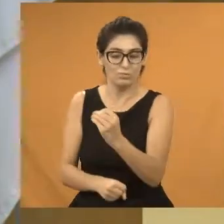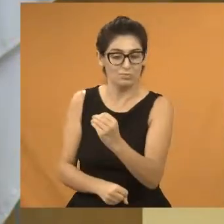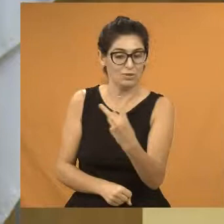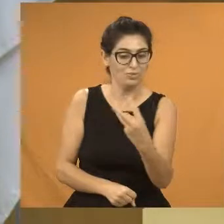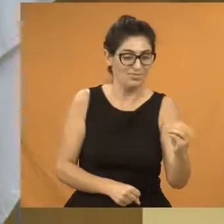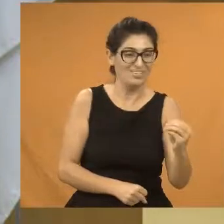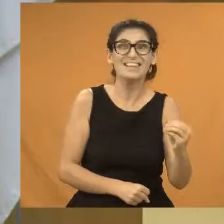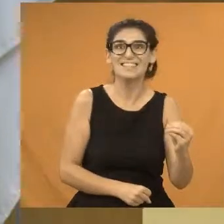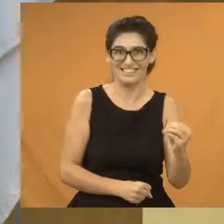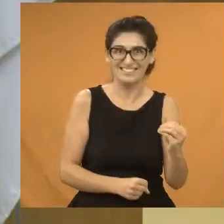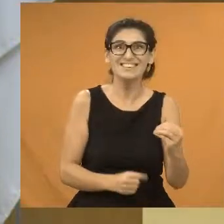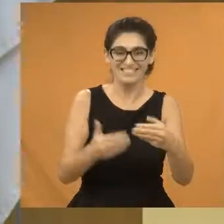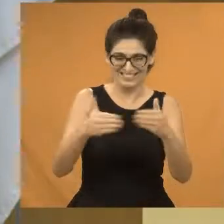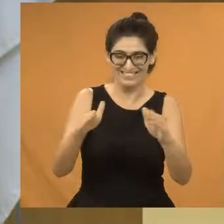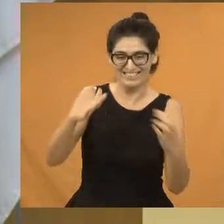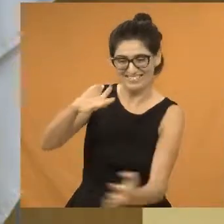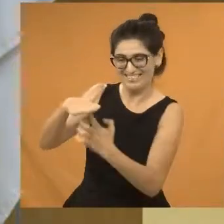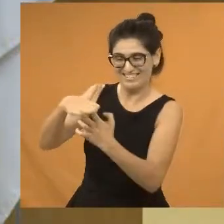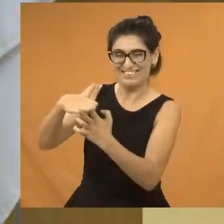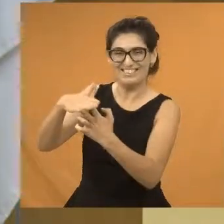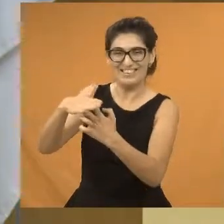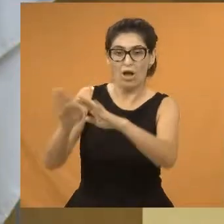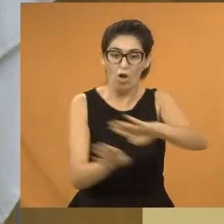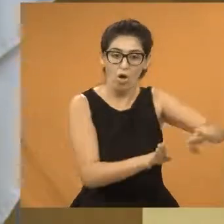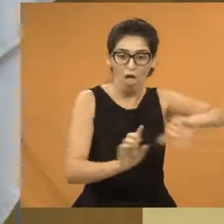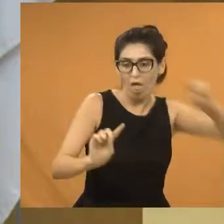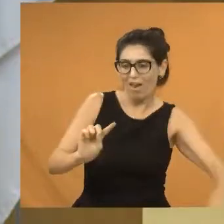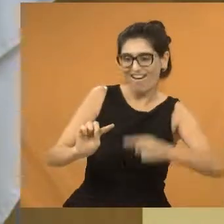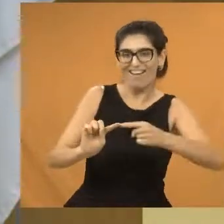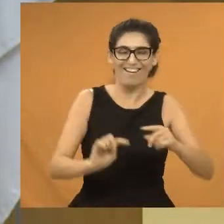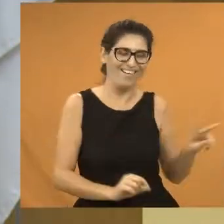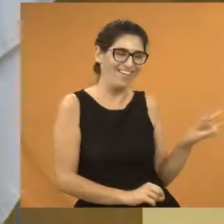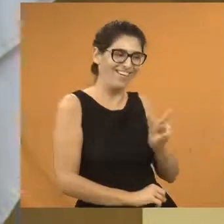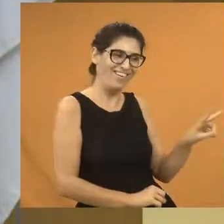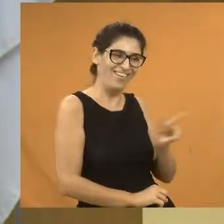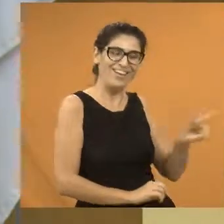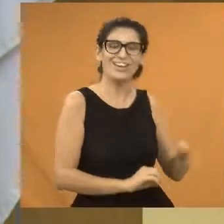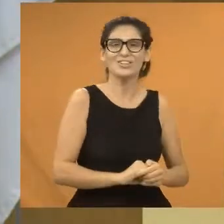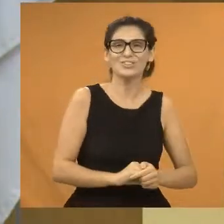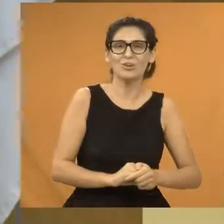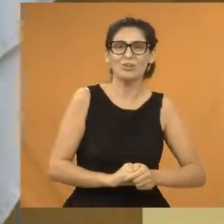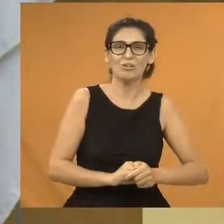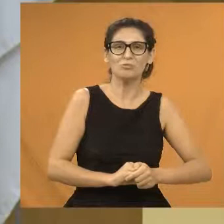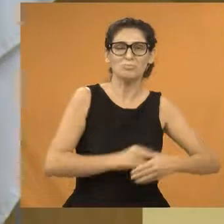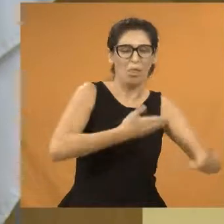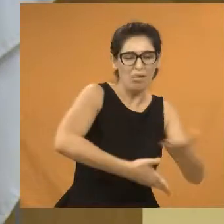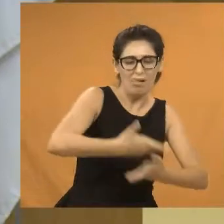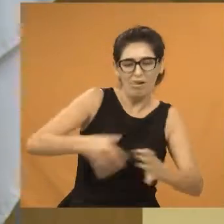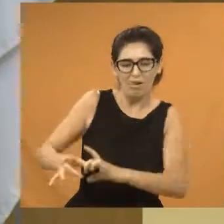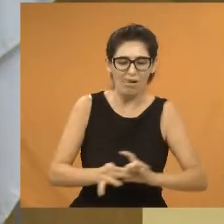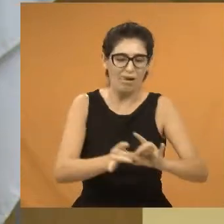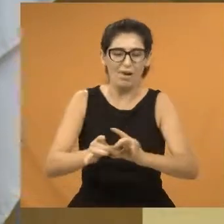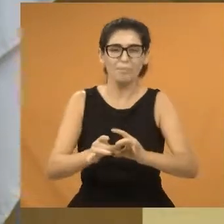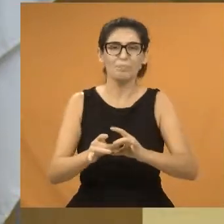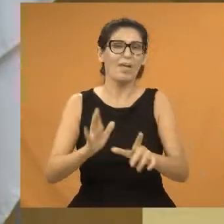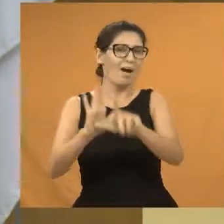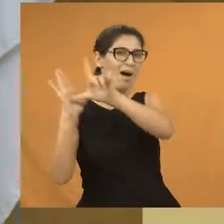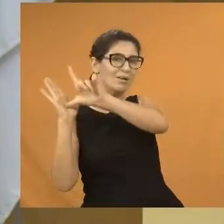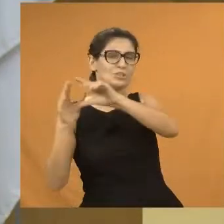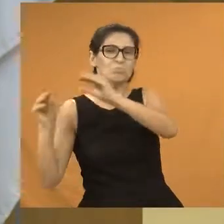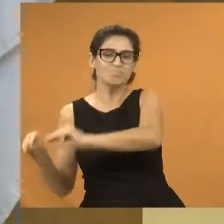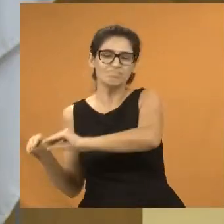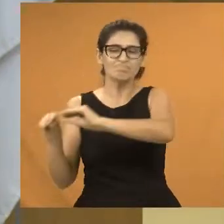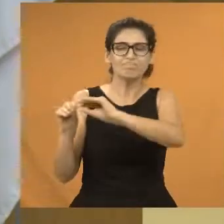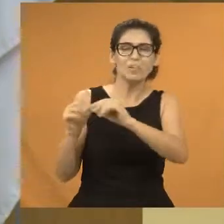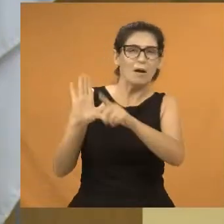do vereador. Buscar recursos, essa empresa ela estaria indo para a região de Jandira e,